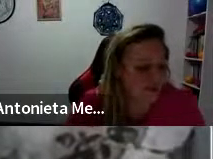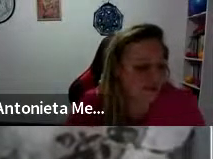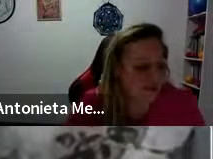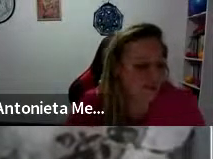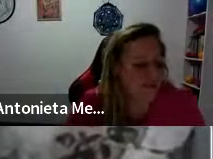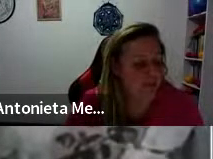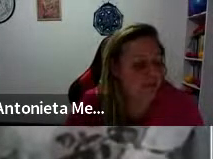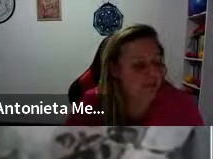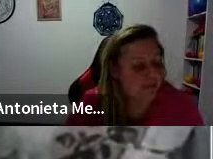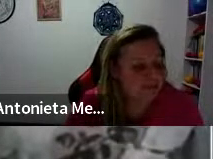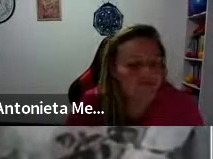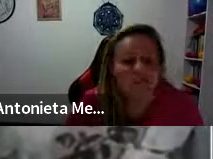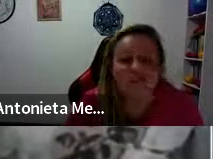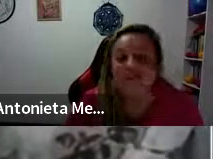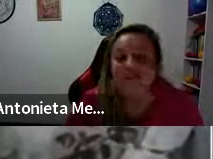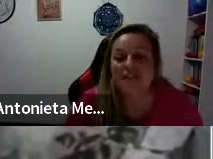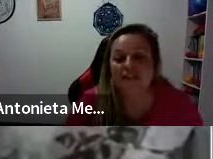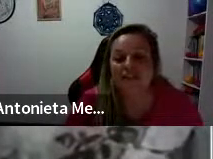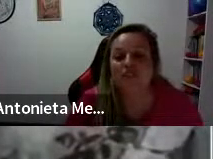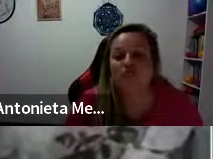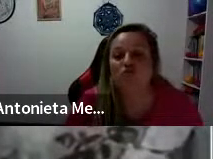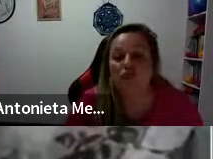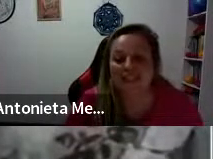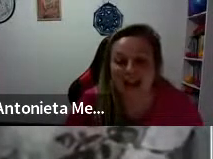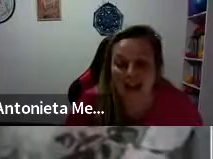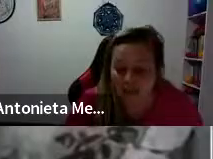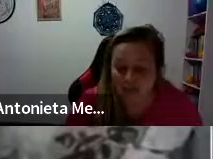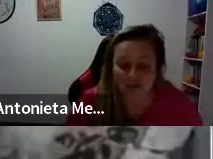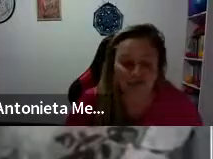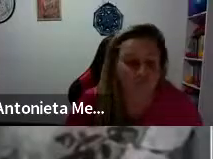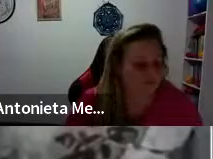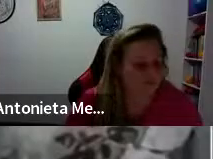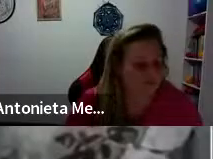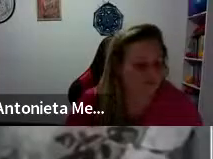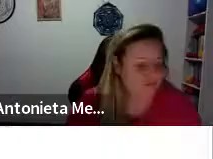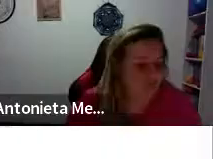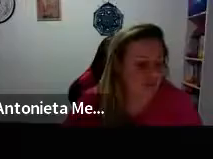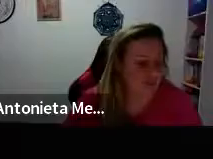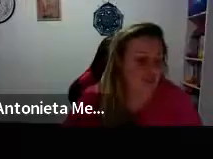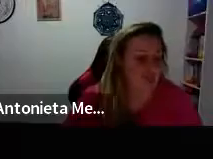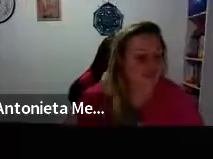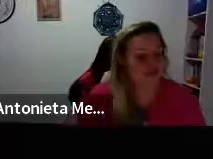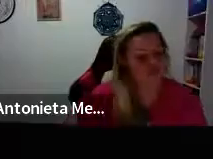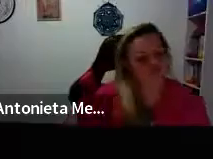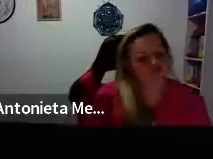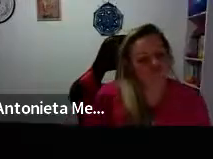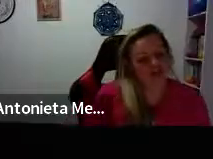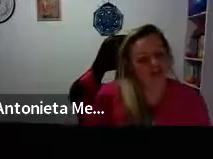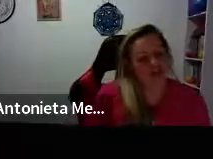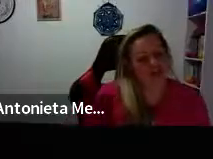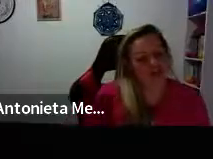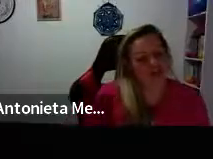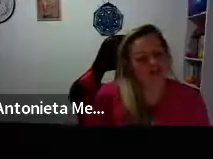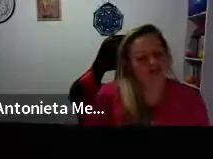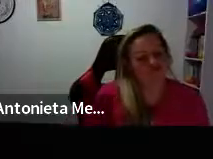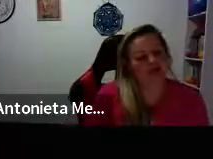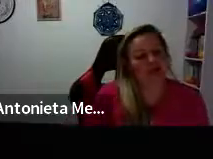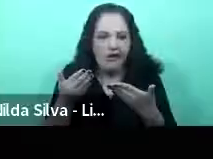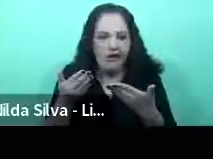eu fui imprudente, né, descuidado. Então,